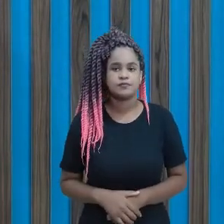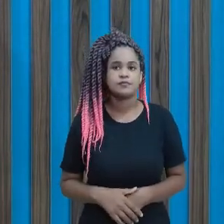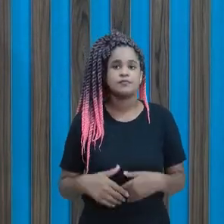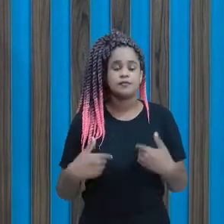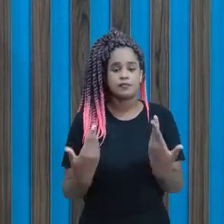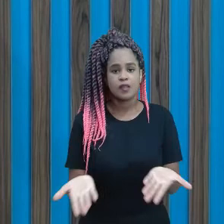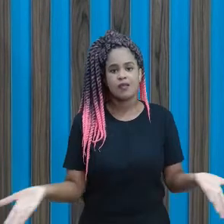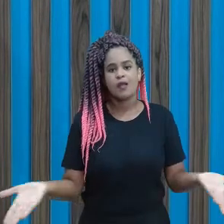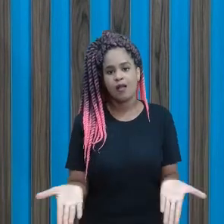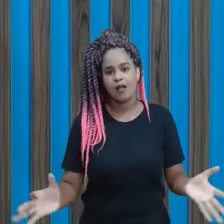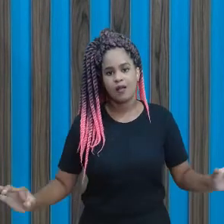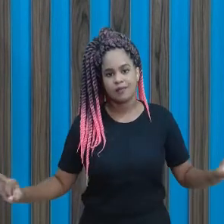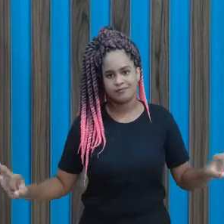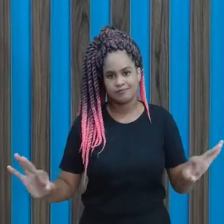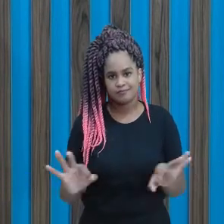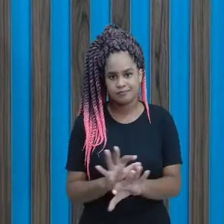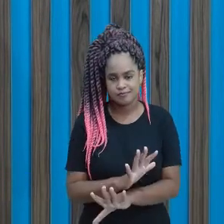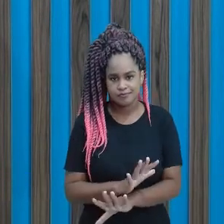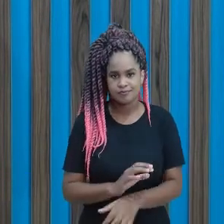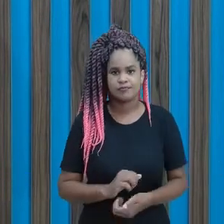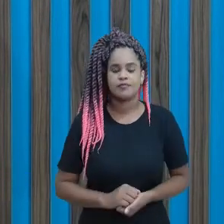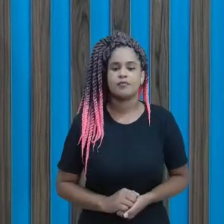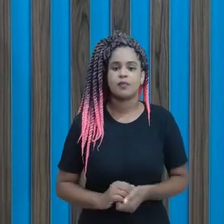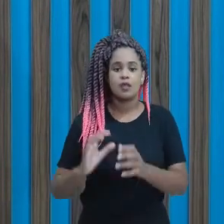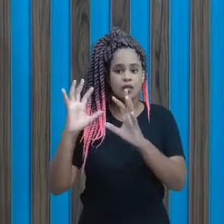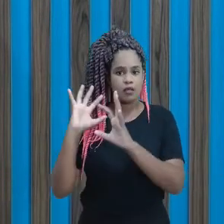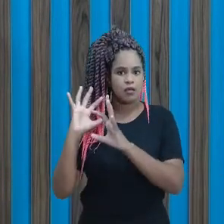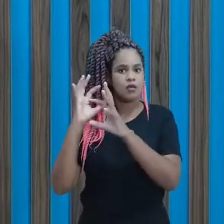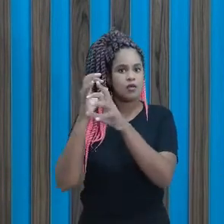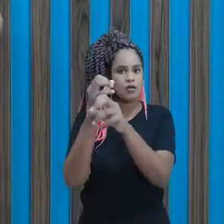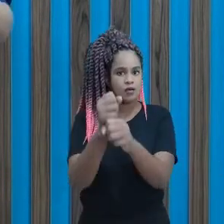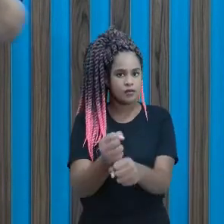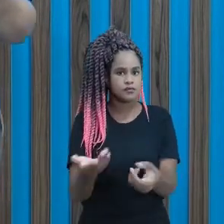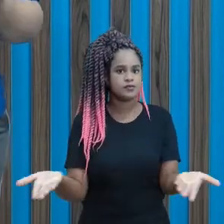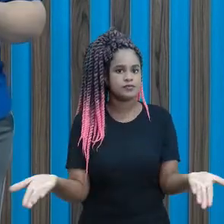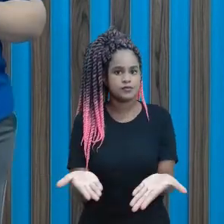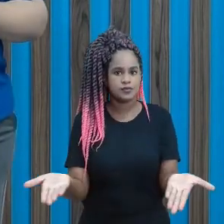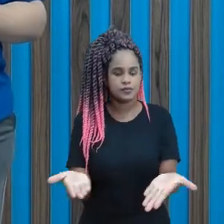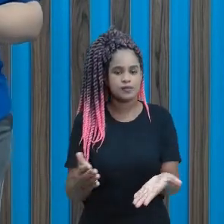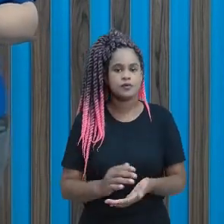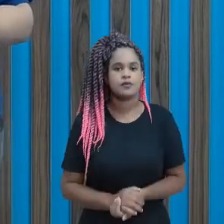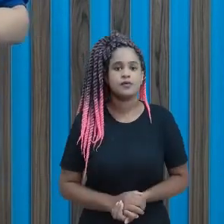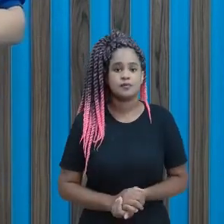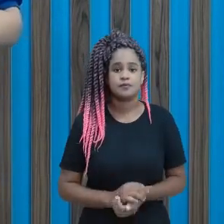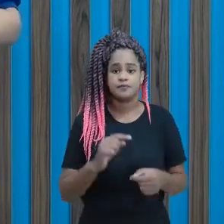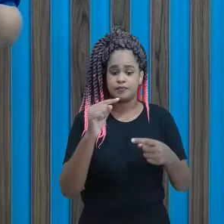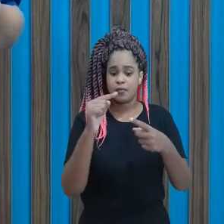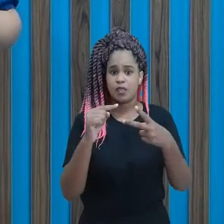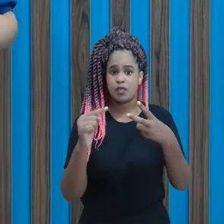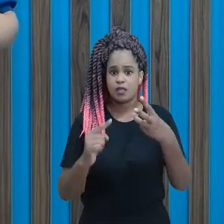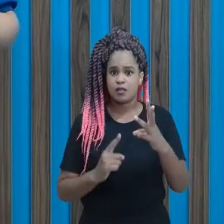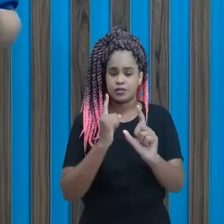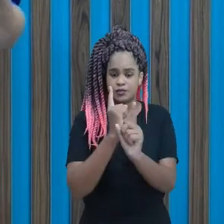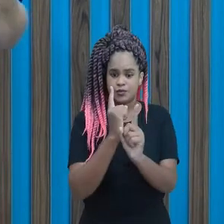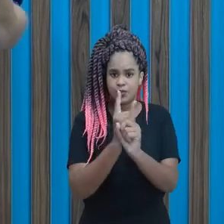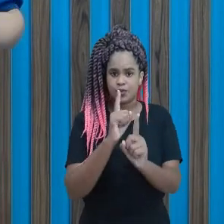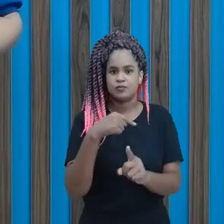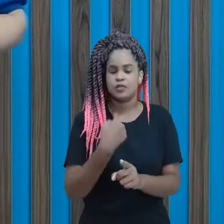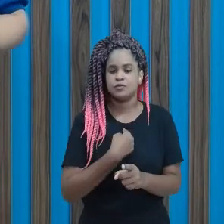nós vamos ficando por aqui, vamos fazer uma retomada, não é? Nós, durante esses 3 dias,